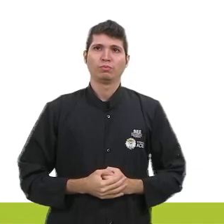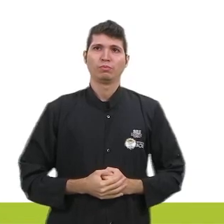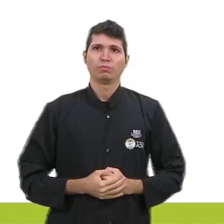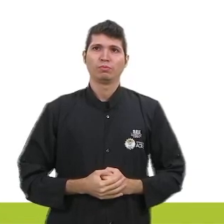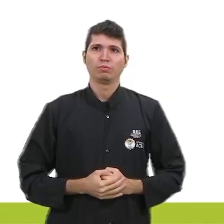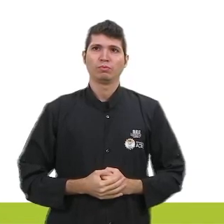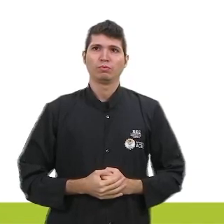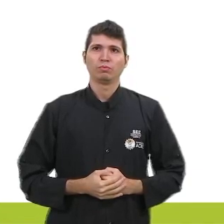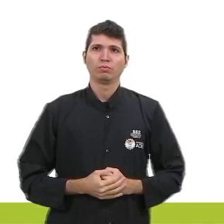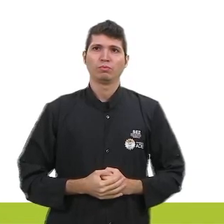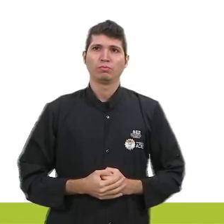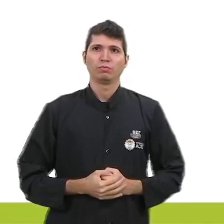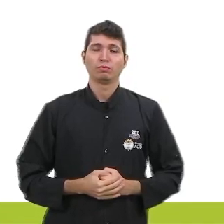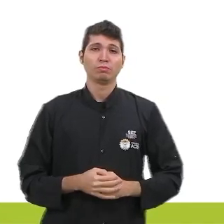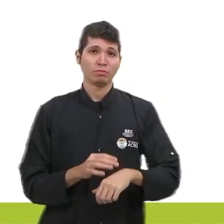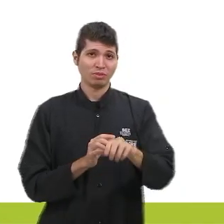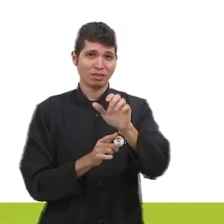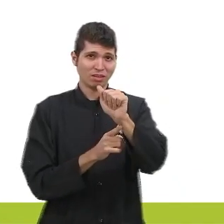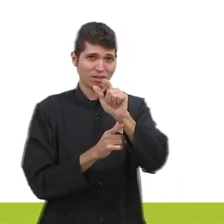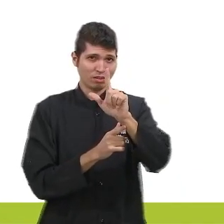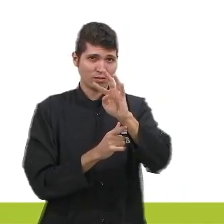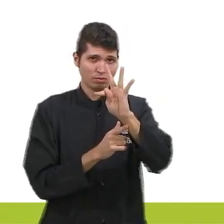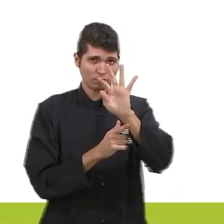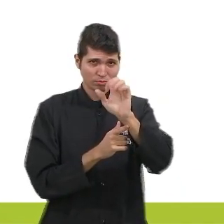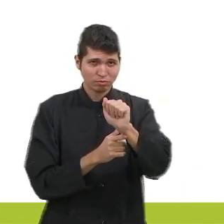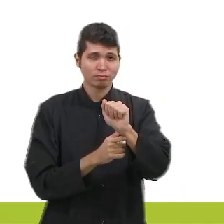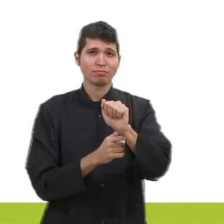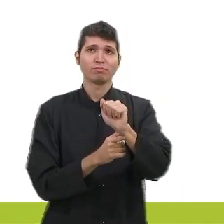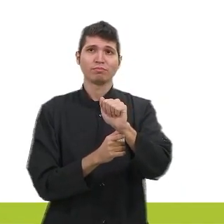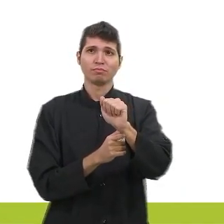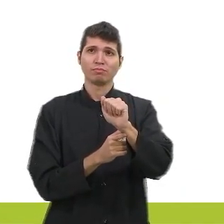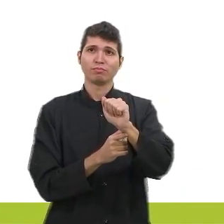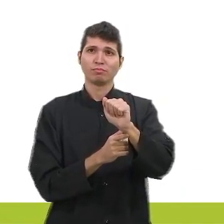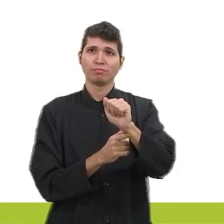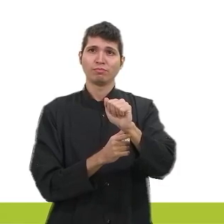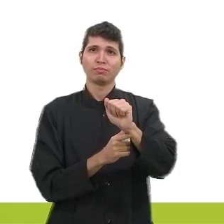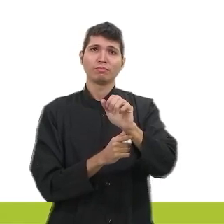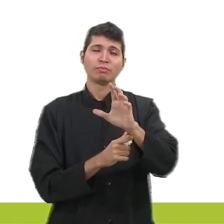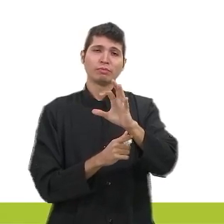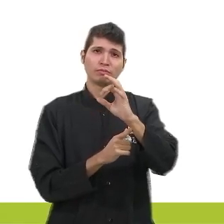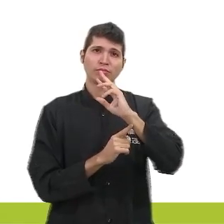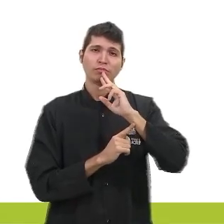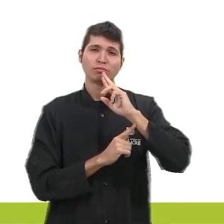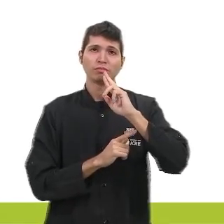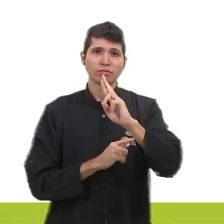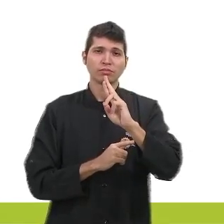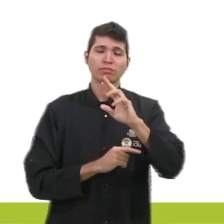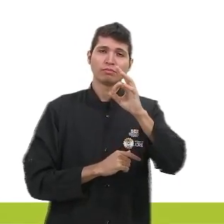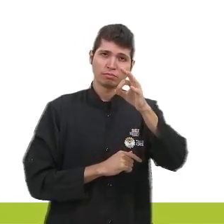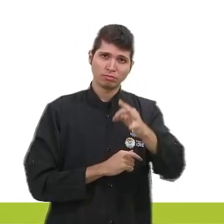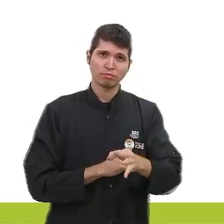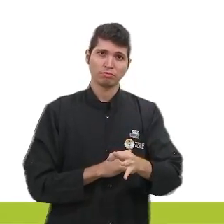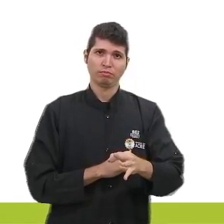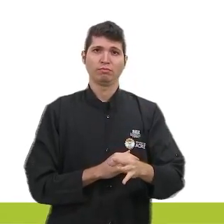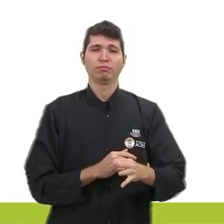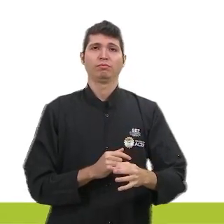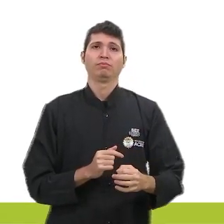Alta. Alternativa correta, para a gente fechar a linha de hoje aí, ó. Alternativa correta,